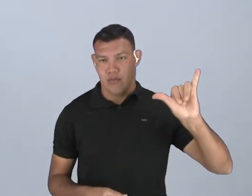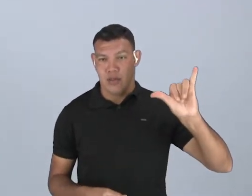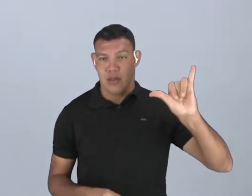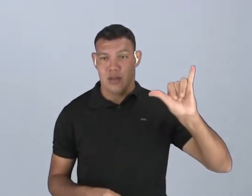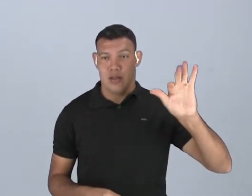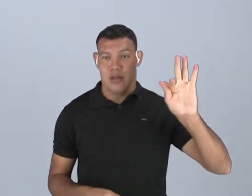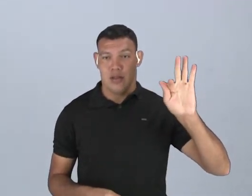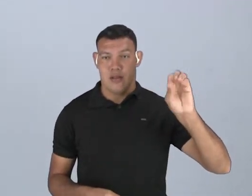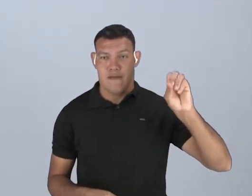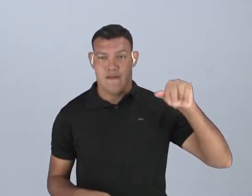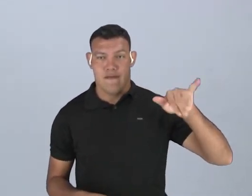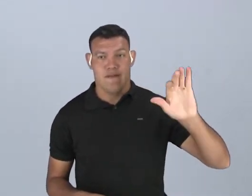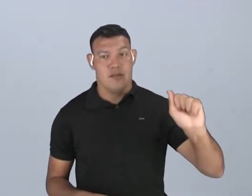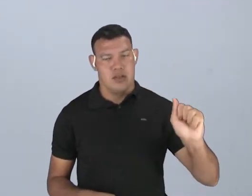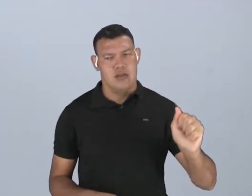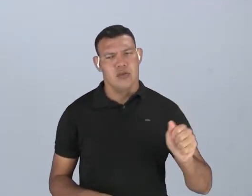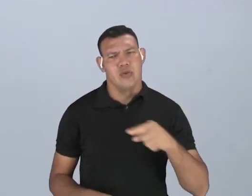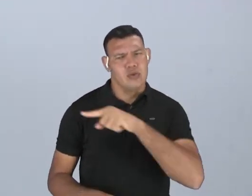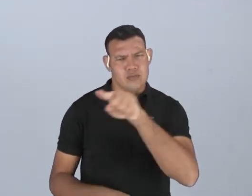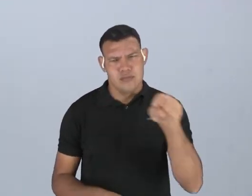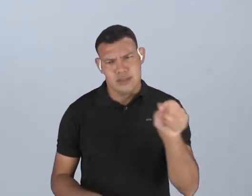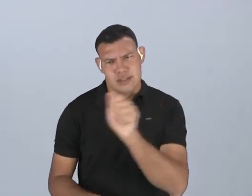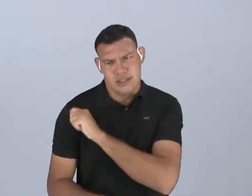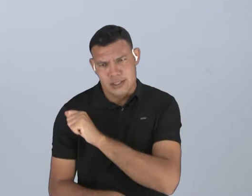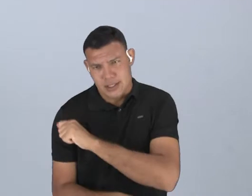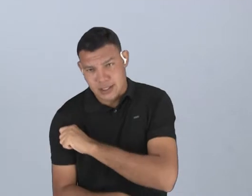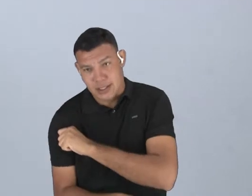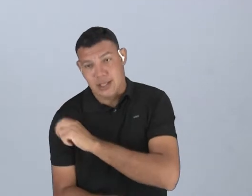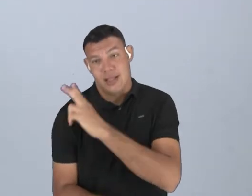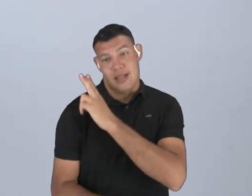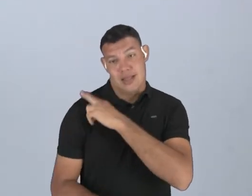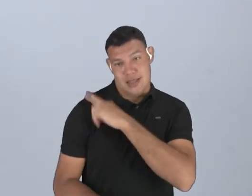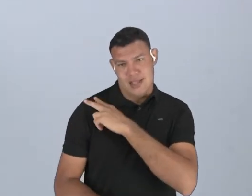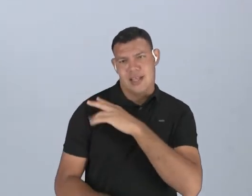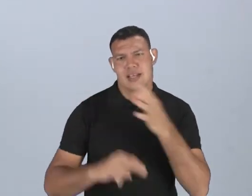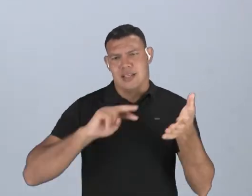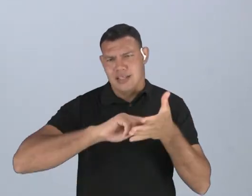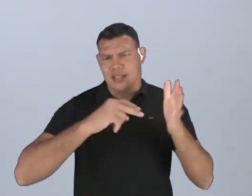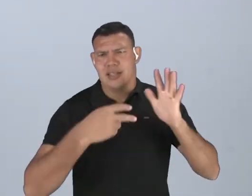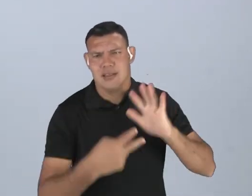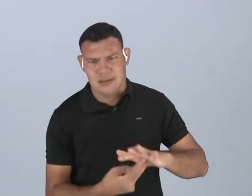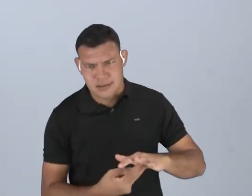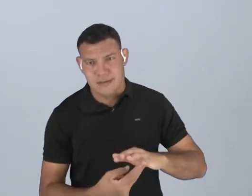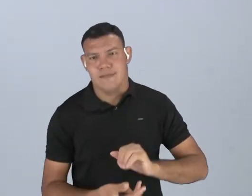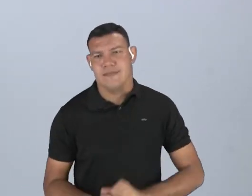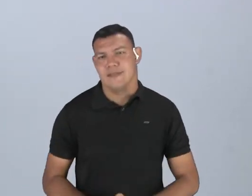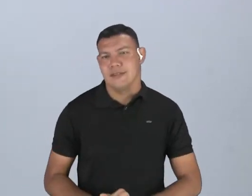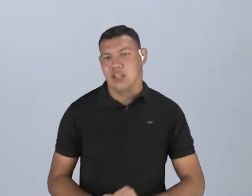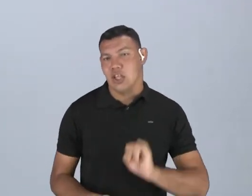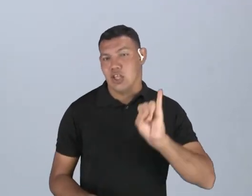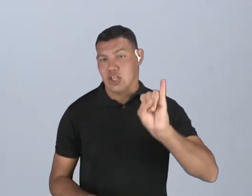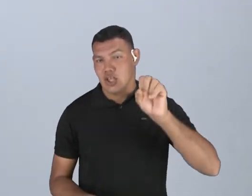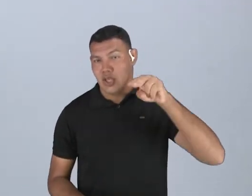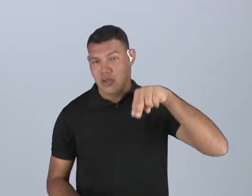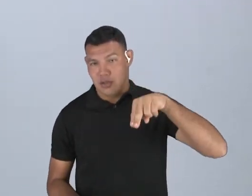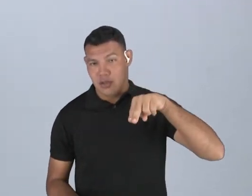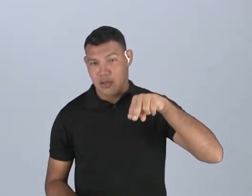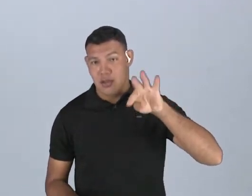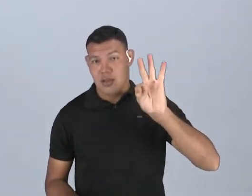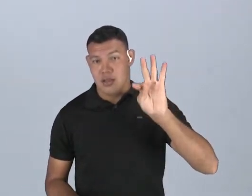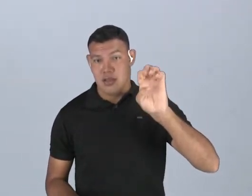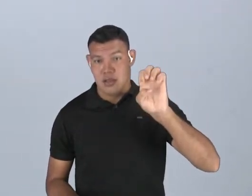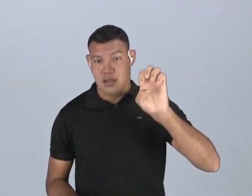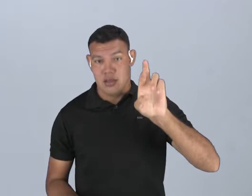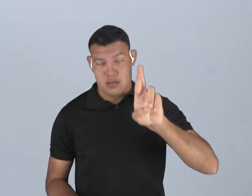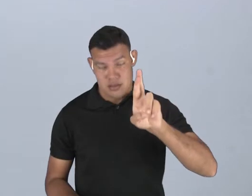série, sabe muito bem o que significa intertextualidade, ou seja, um texto